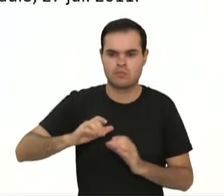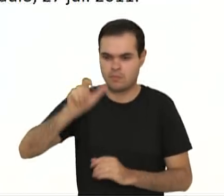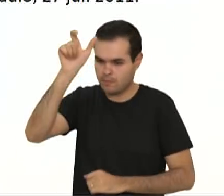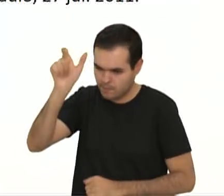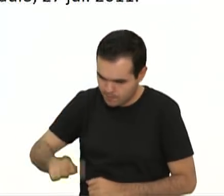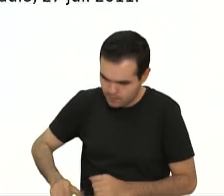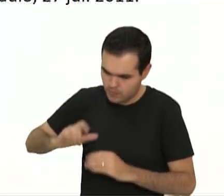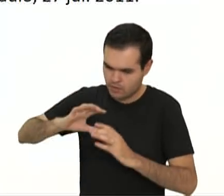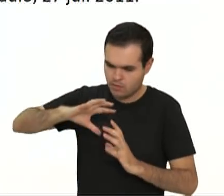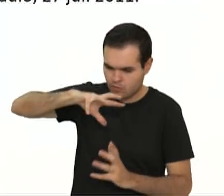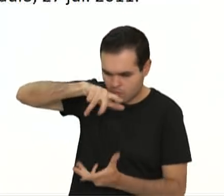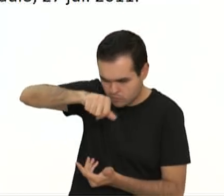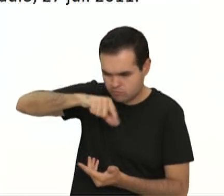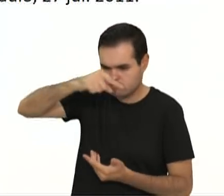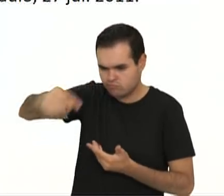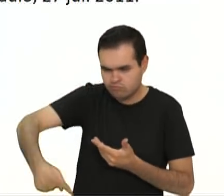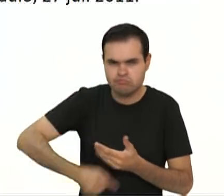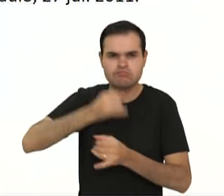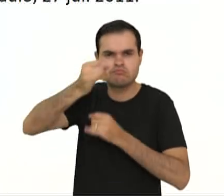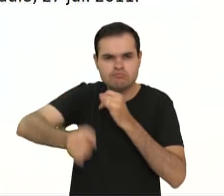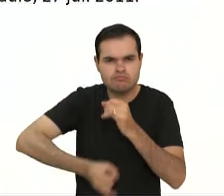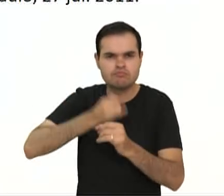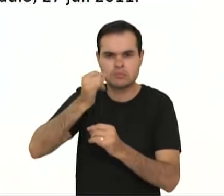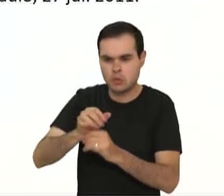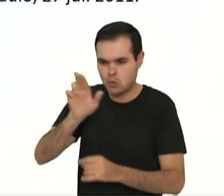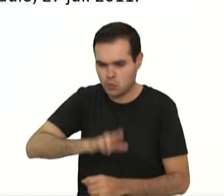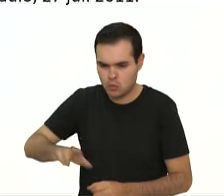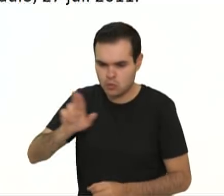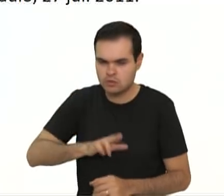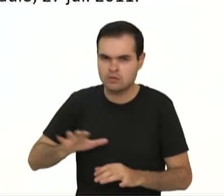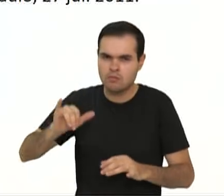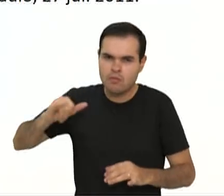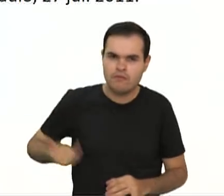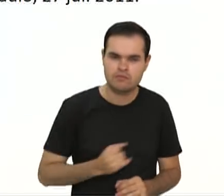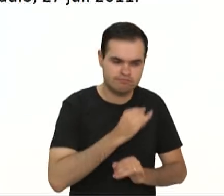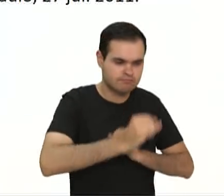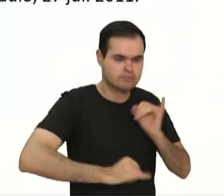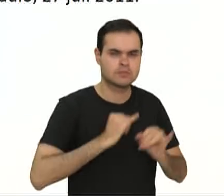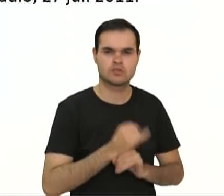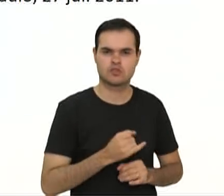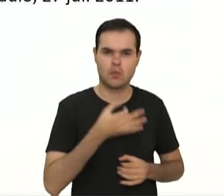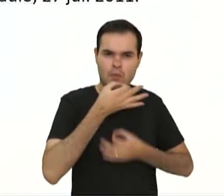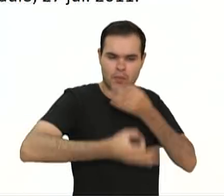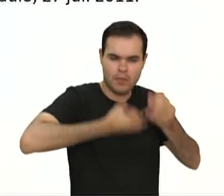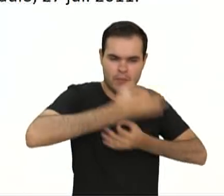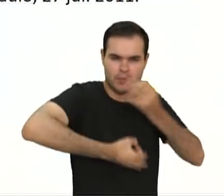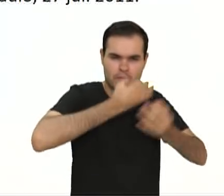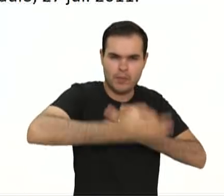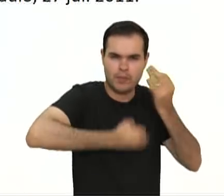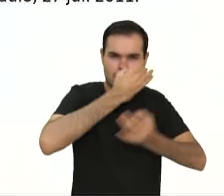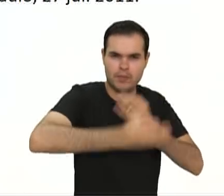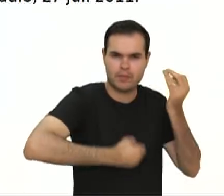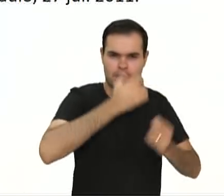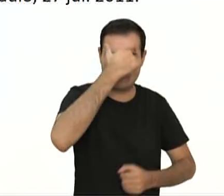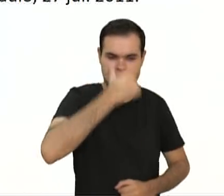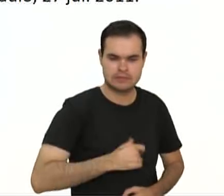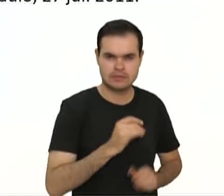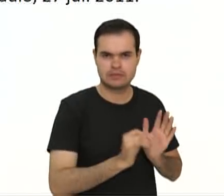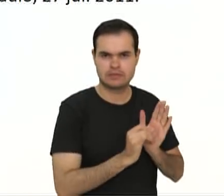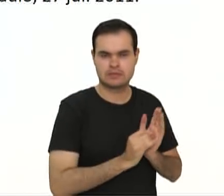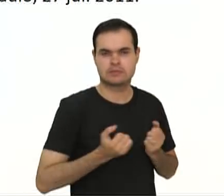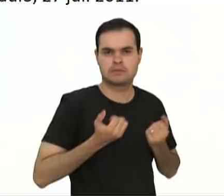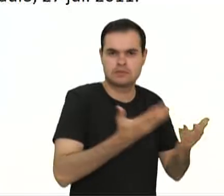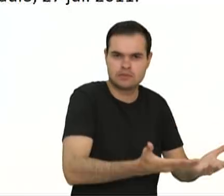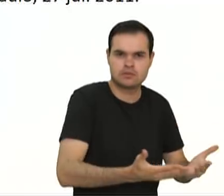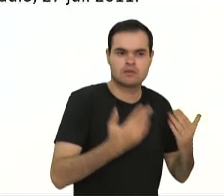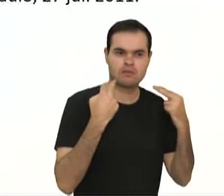e massificado usa as redes como válvula de escape para manifestar sua identidade e, nesse processo,